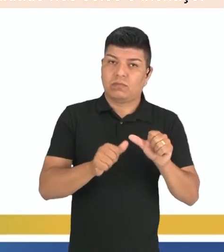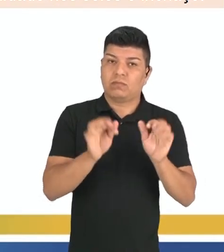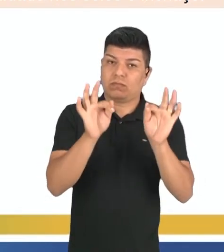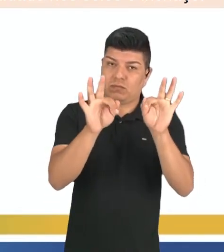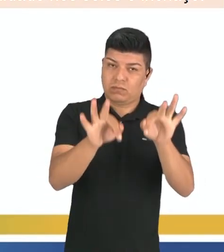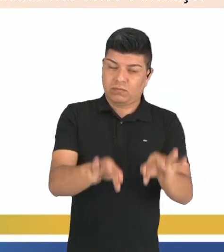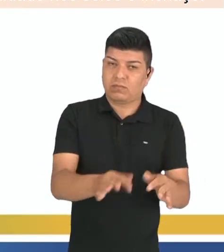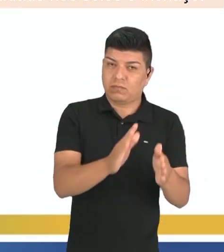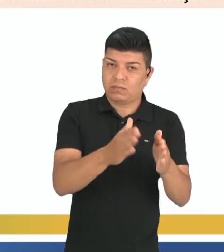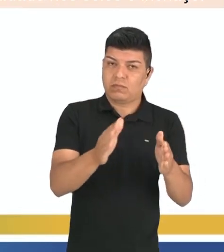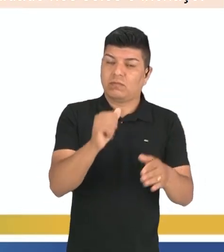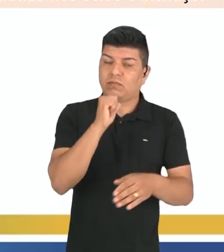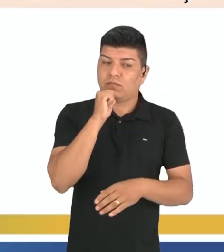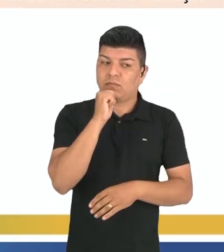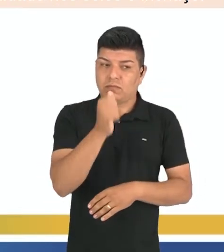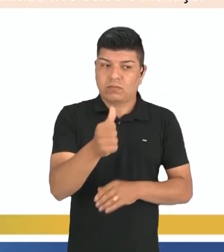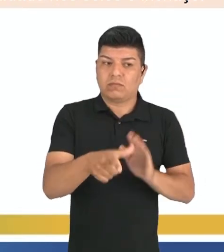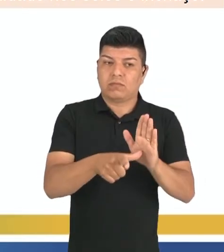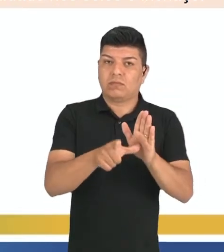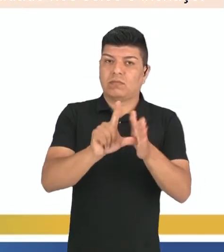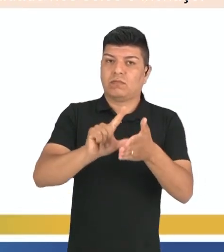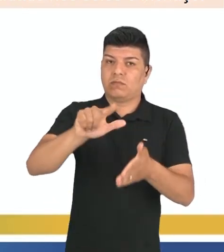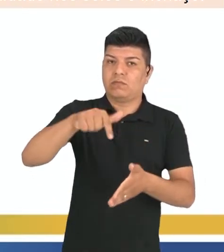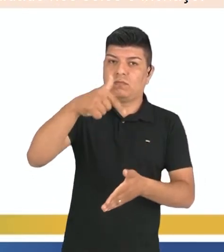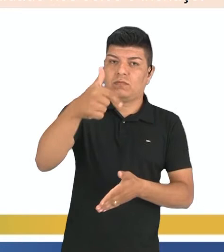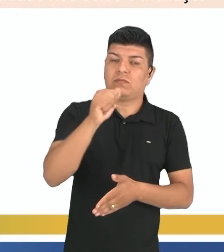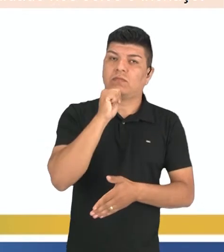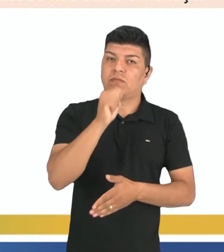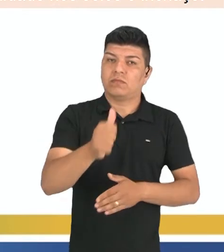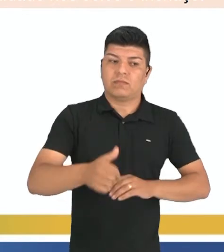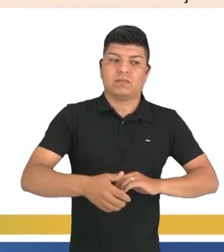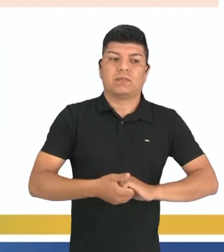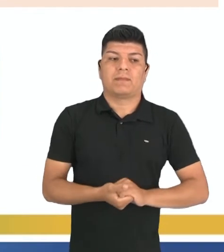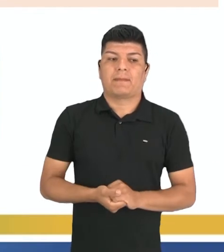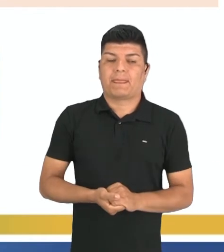final do ciclo menstrual, antes da próxima menstruação.